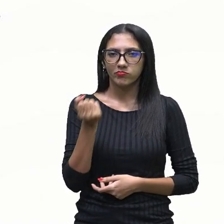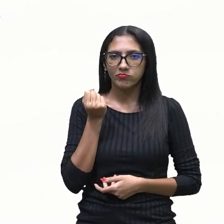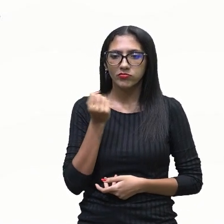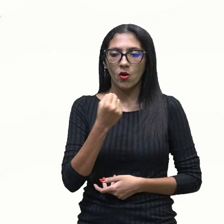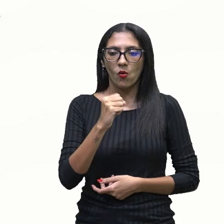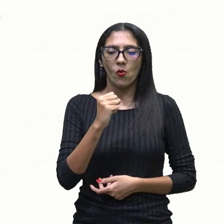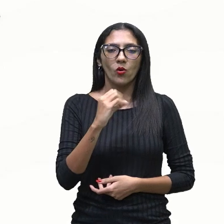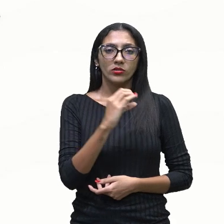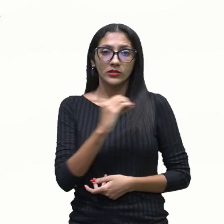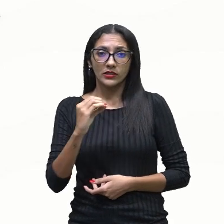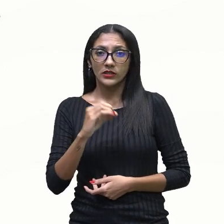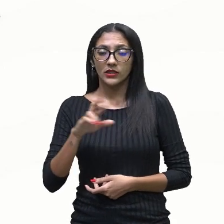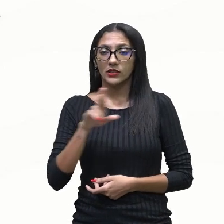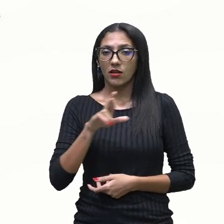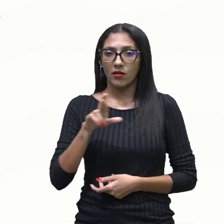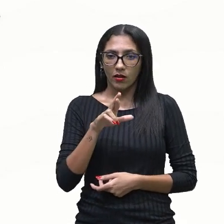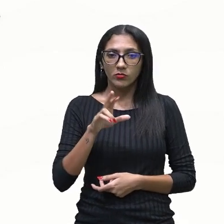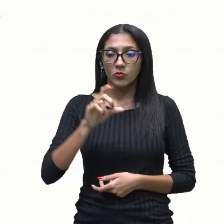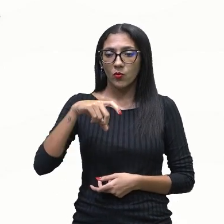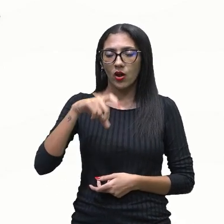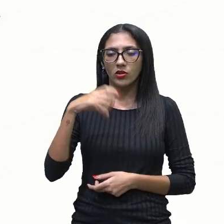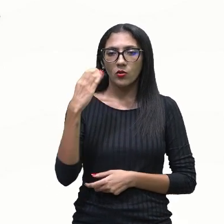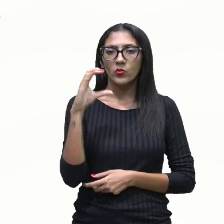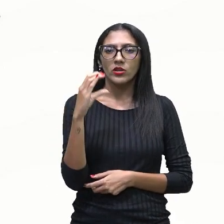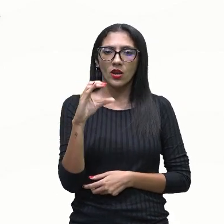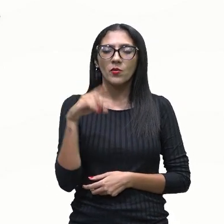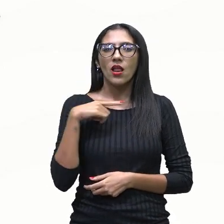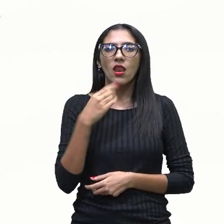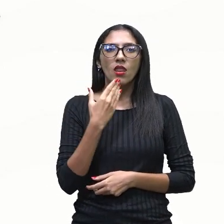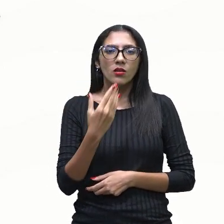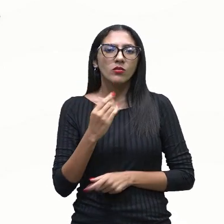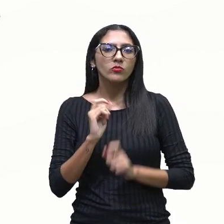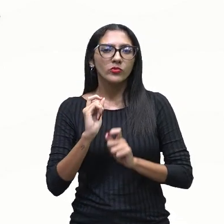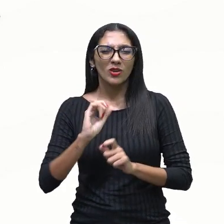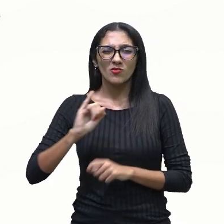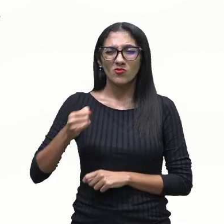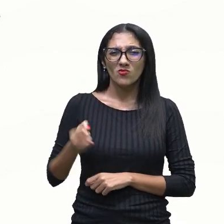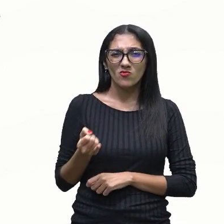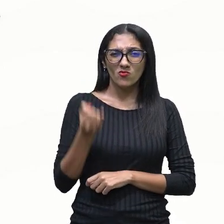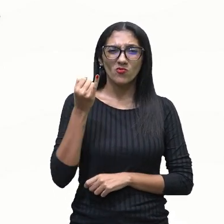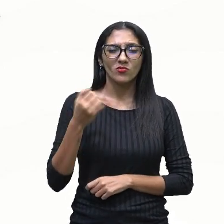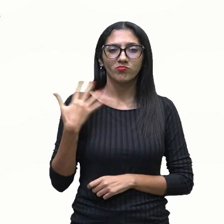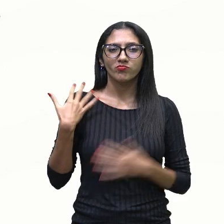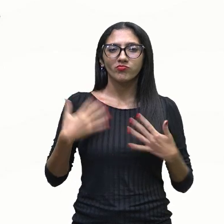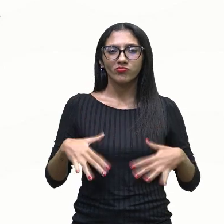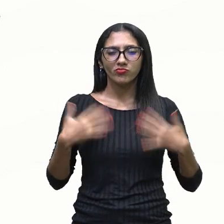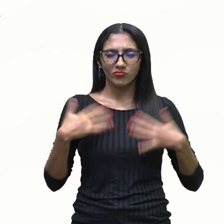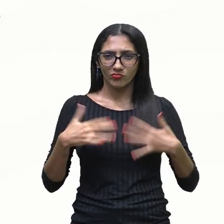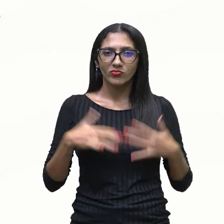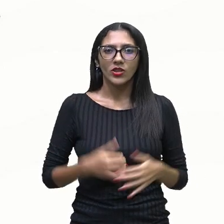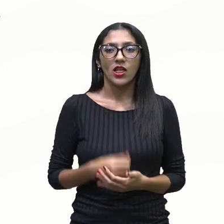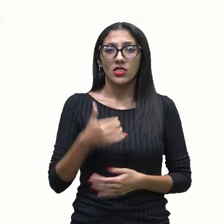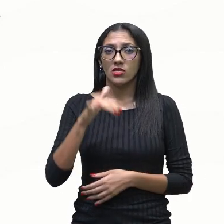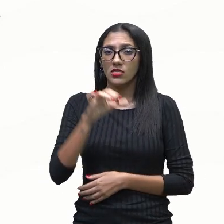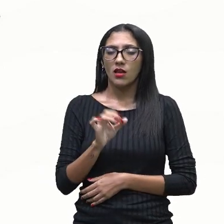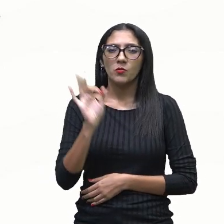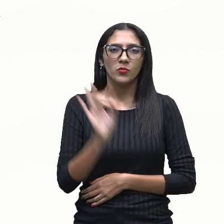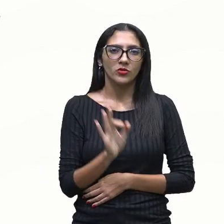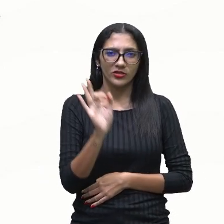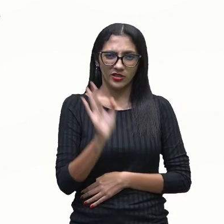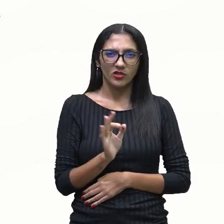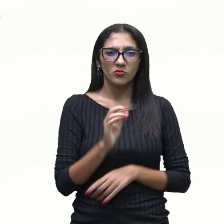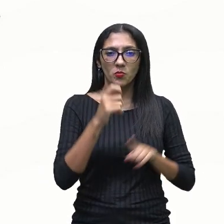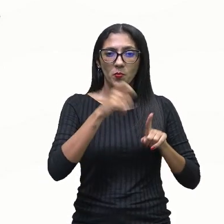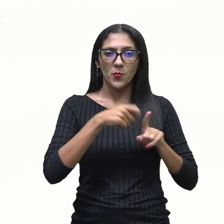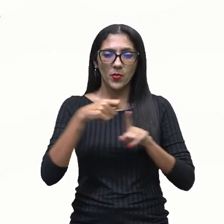de crédito que cobra pela dívida juros muito alto, inclusive, de 10% ao mês.